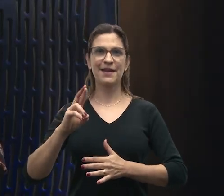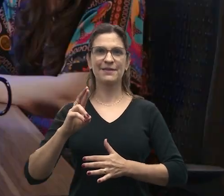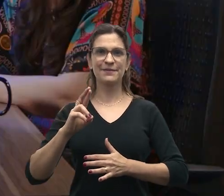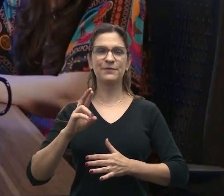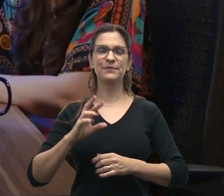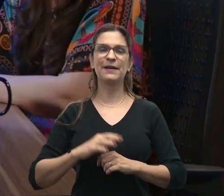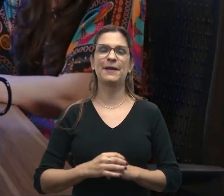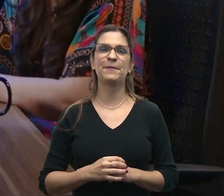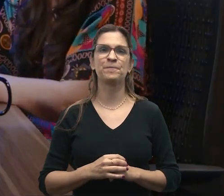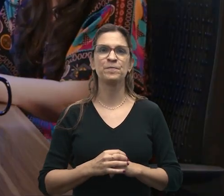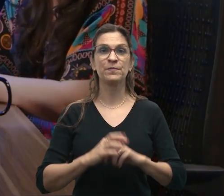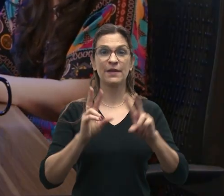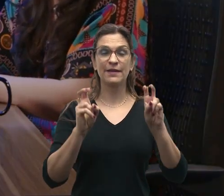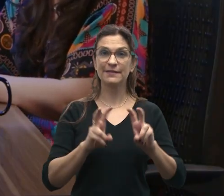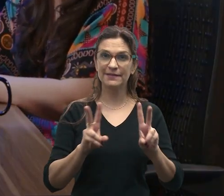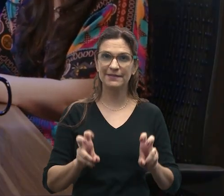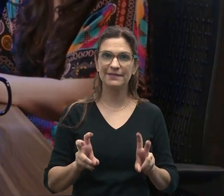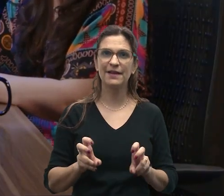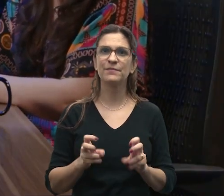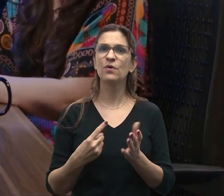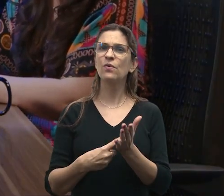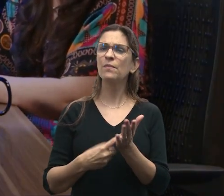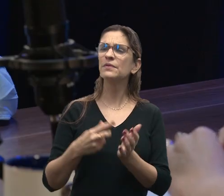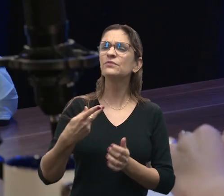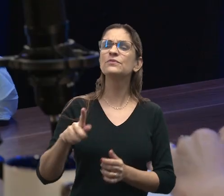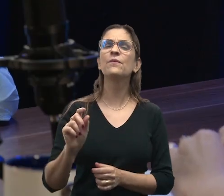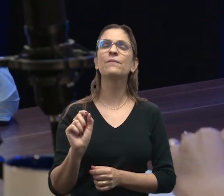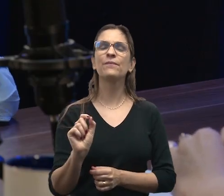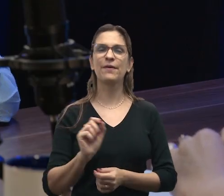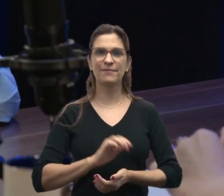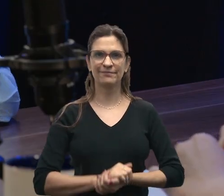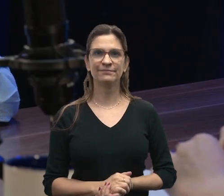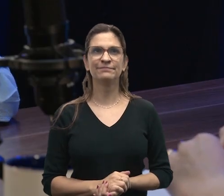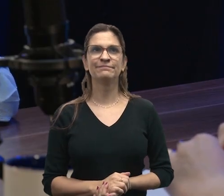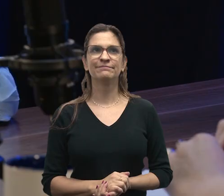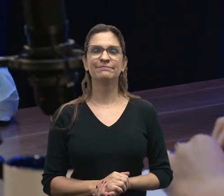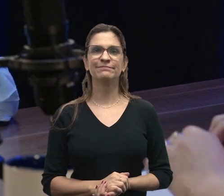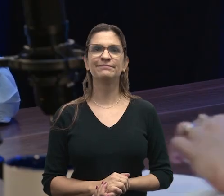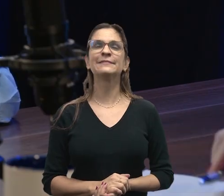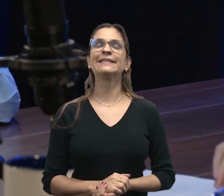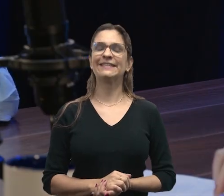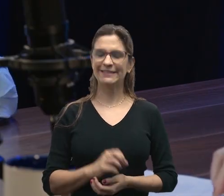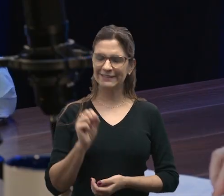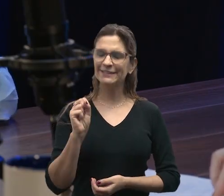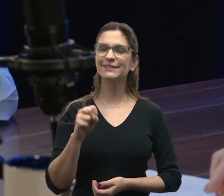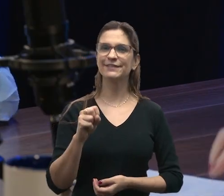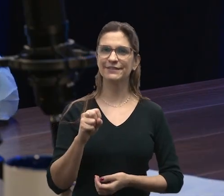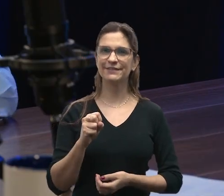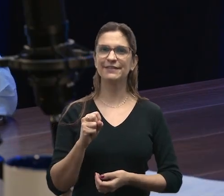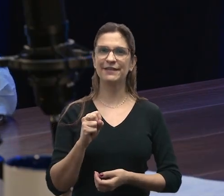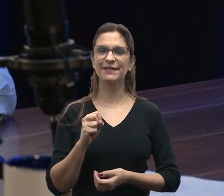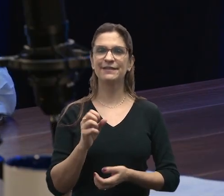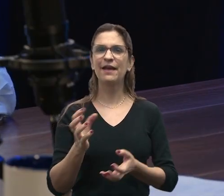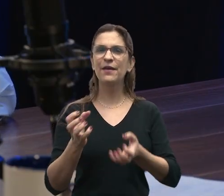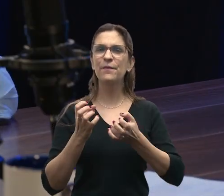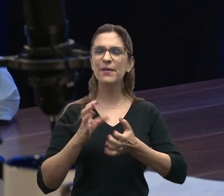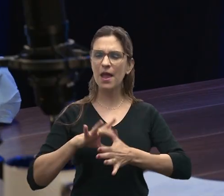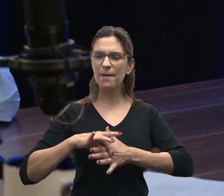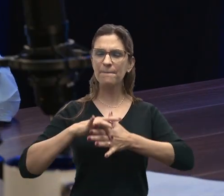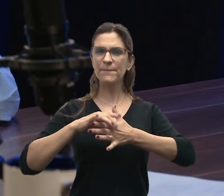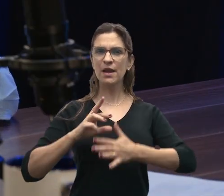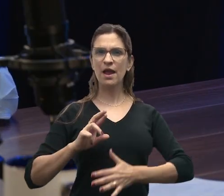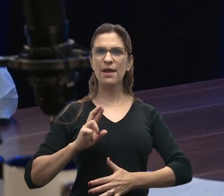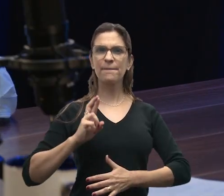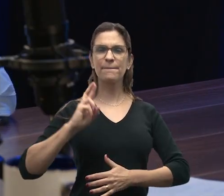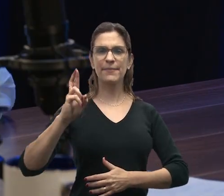compromisso? Olha, isso aí, eu acho que enquanto eu estiver lá, eu quero ser uma voz. A minha